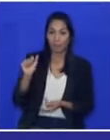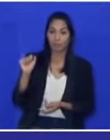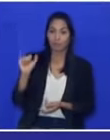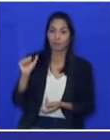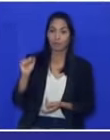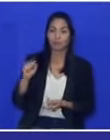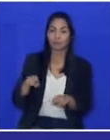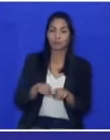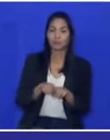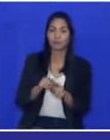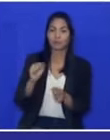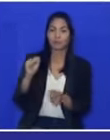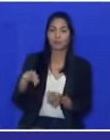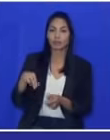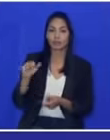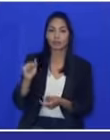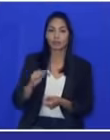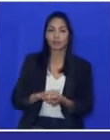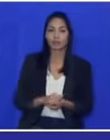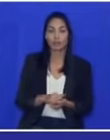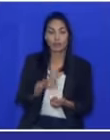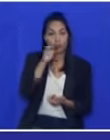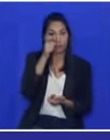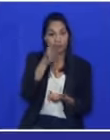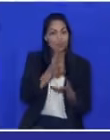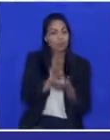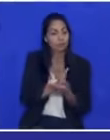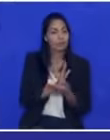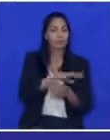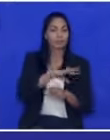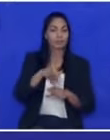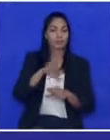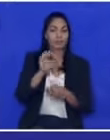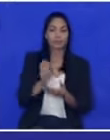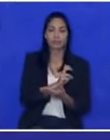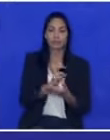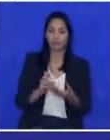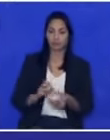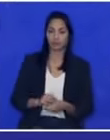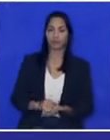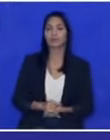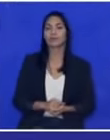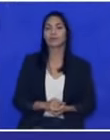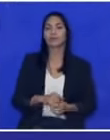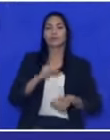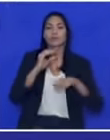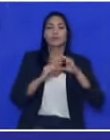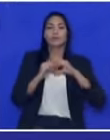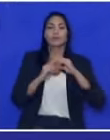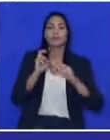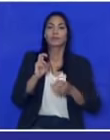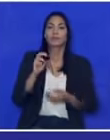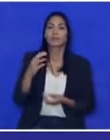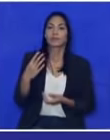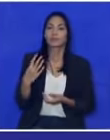e a Ana dos Santos, vão conferir, validar cada procedimento deste sorteio da Quina. Concurso